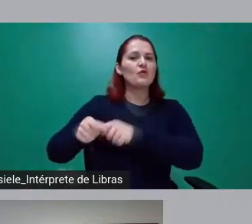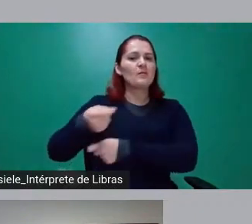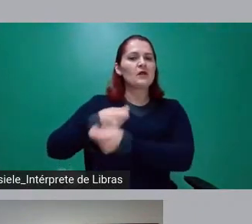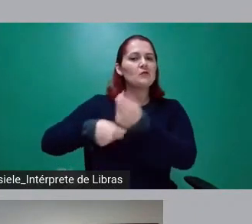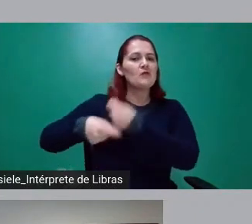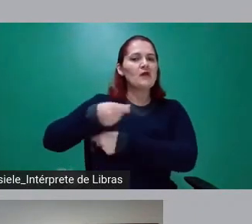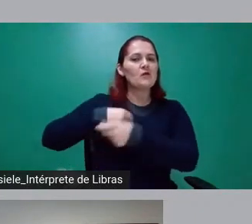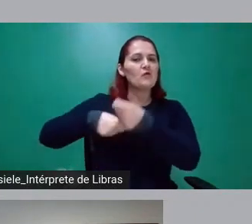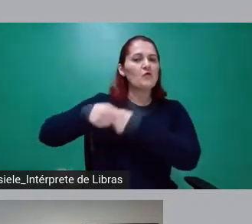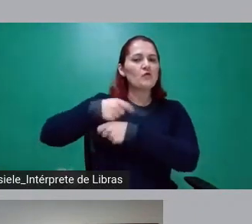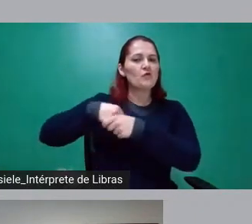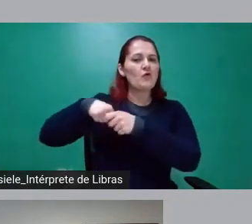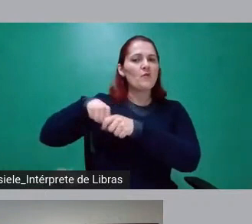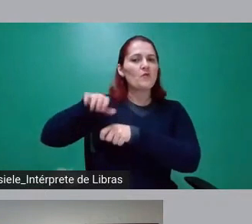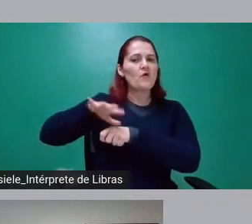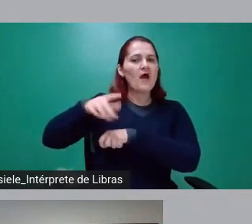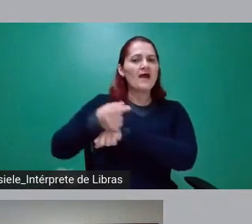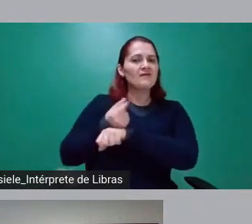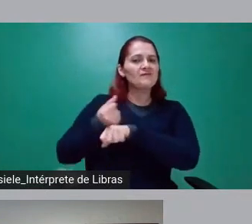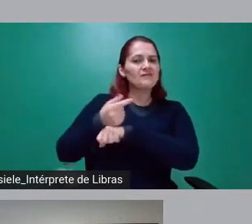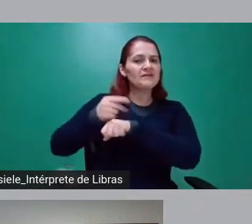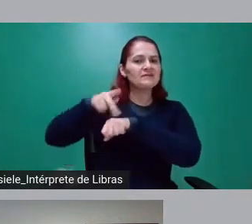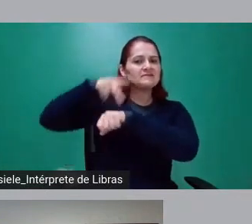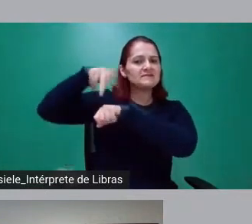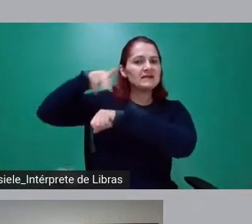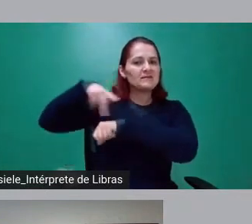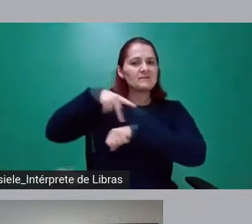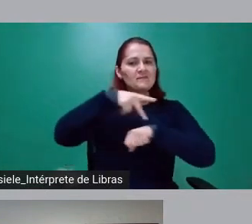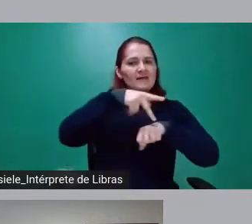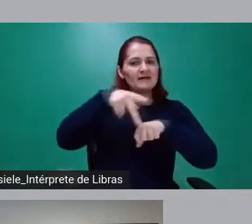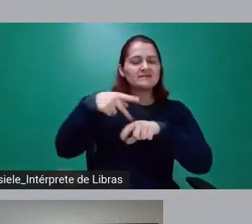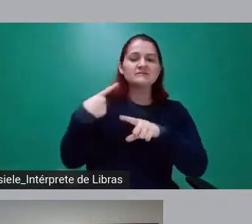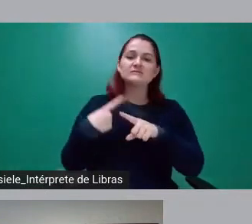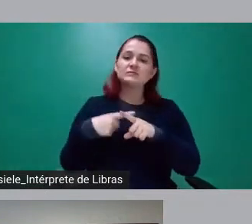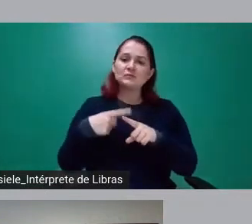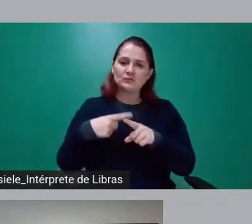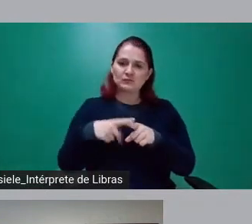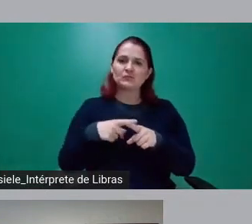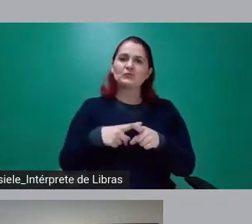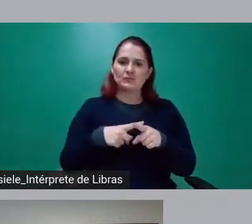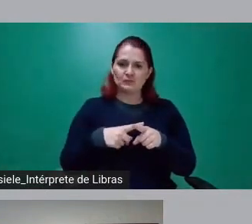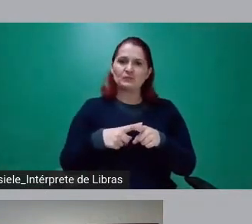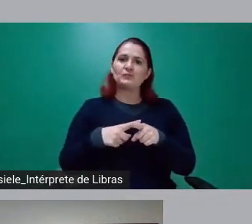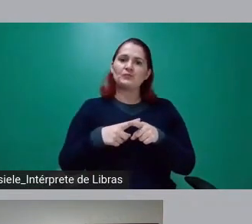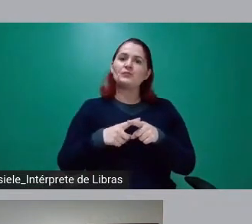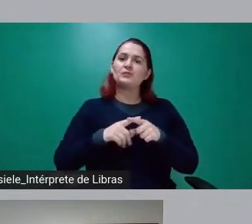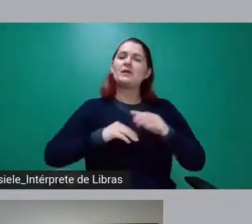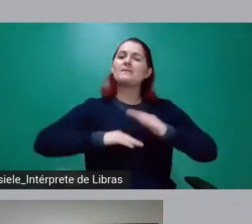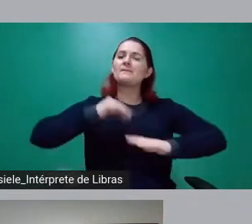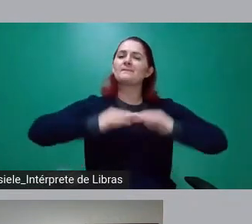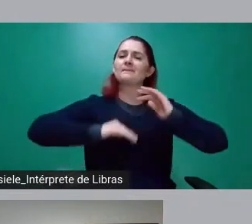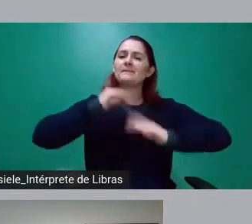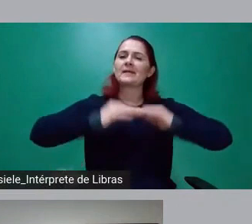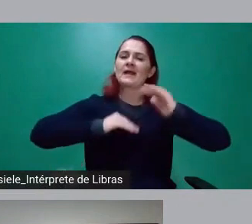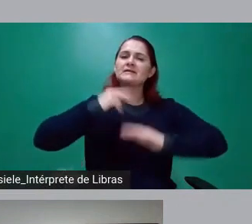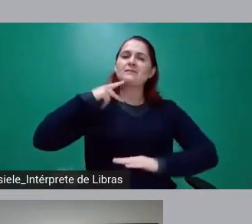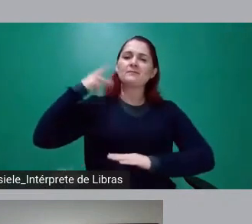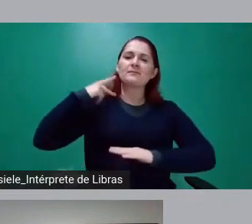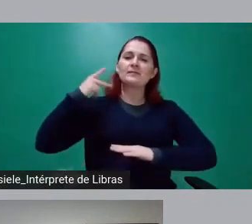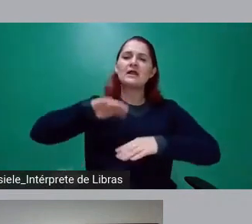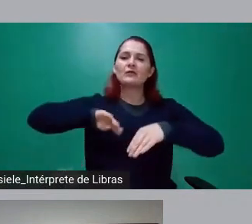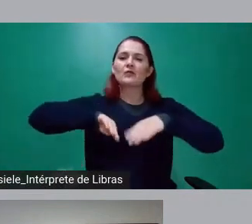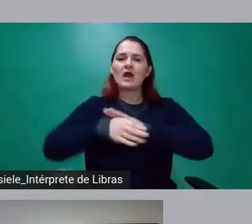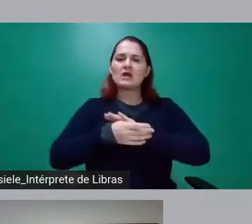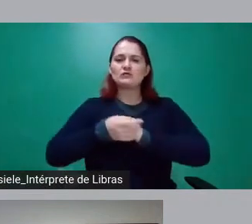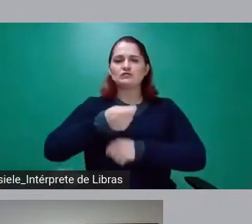diversos países, tanto mediante a implantação dos planos de ajustes econômicos, quanto pela